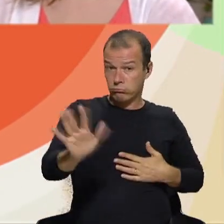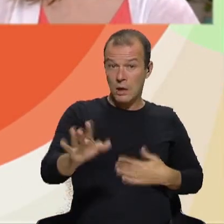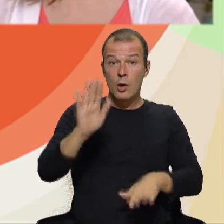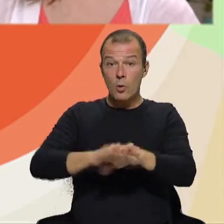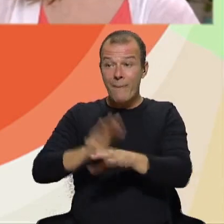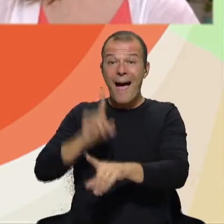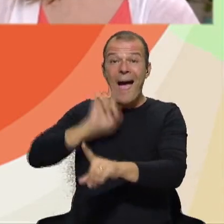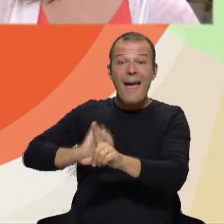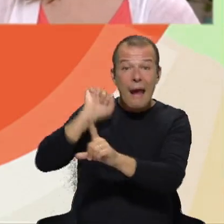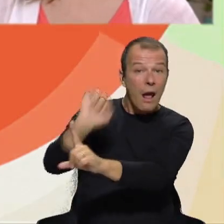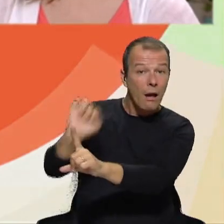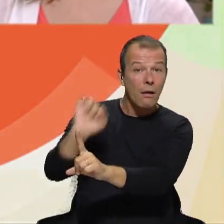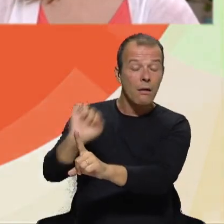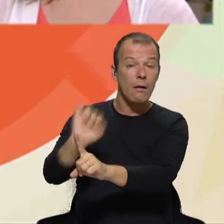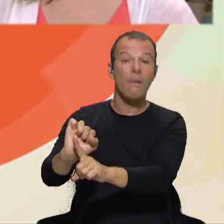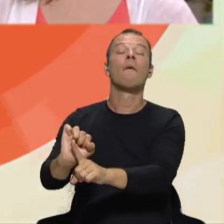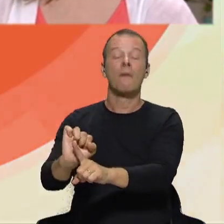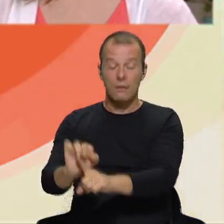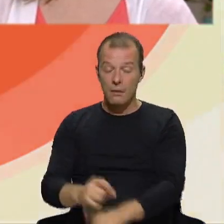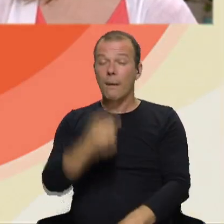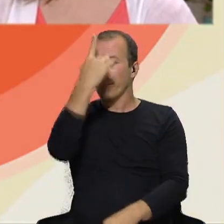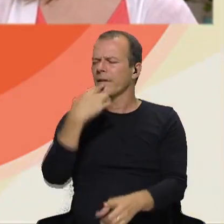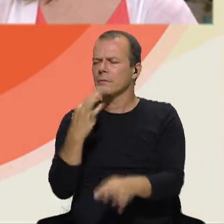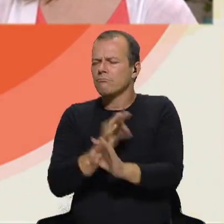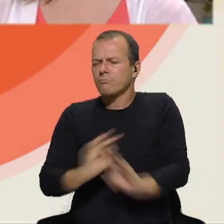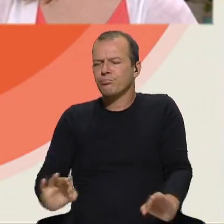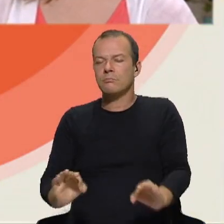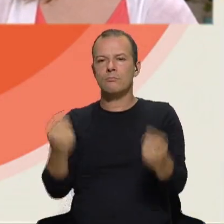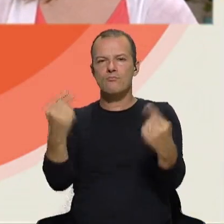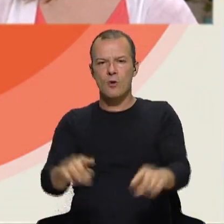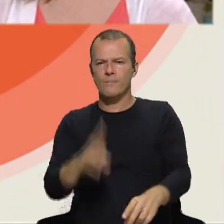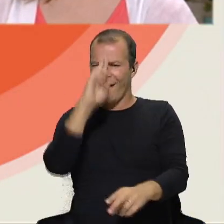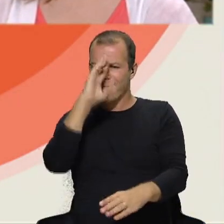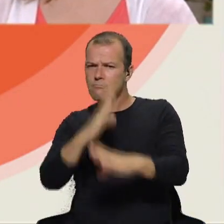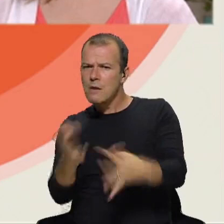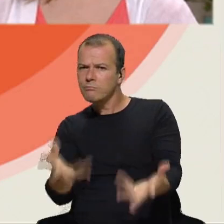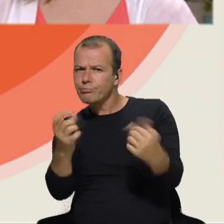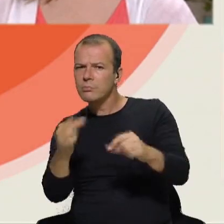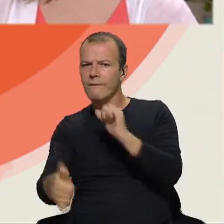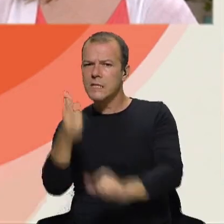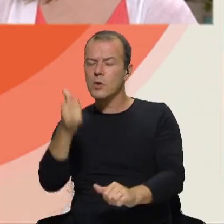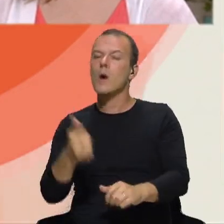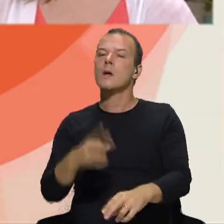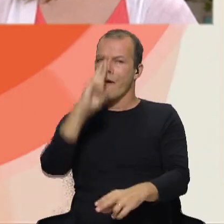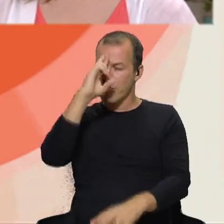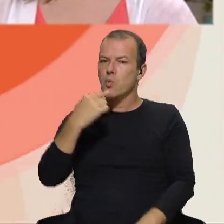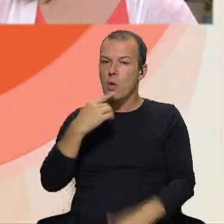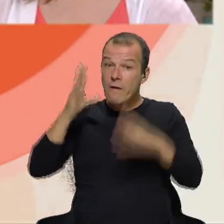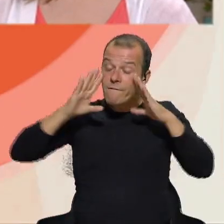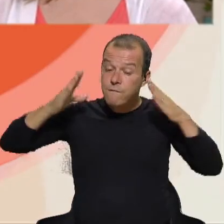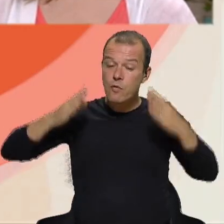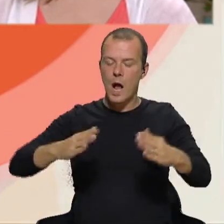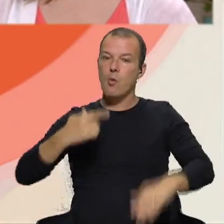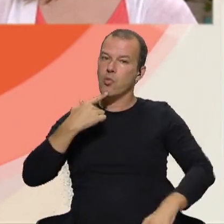essencialmente a ela, como pessoa que tem uma personalidade excepcional, é resiliente, é vencedora e é muito empenhada e muito focada.